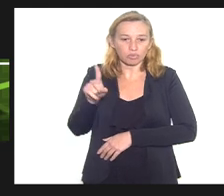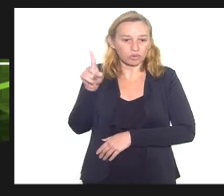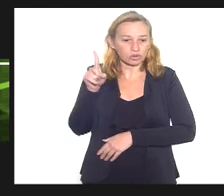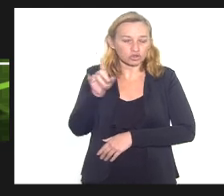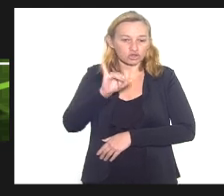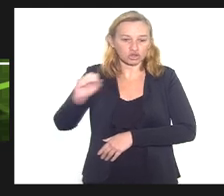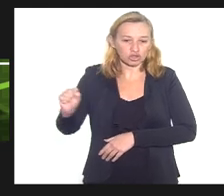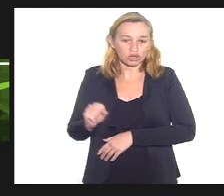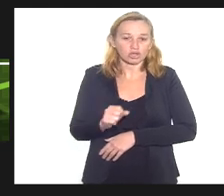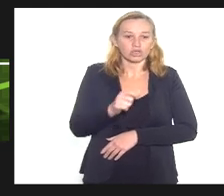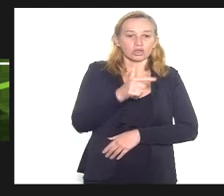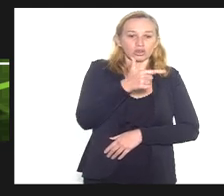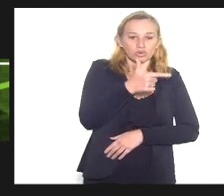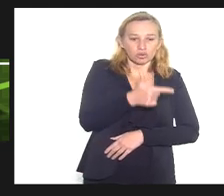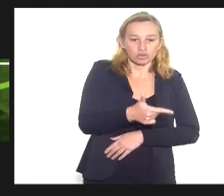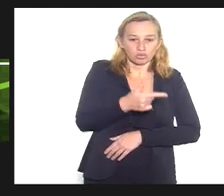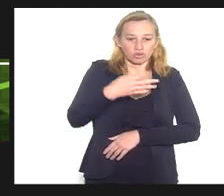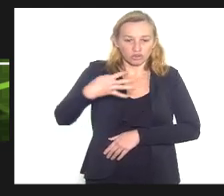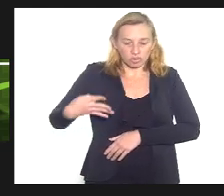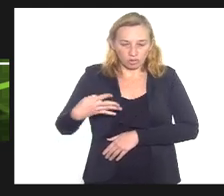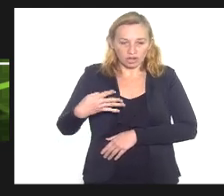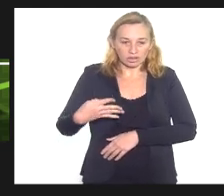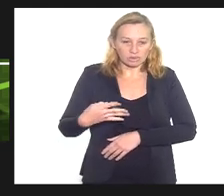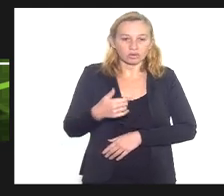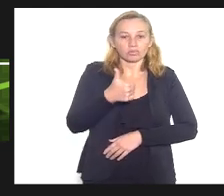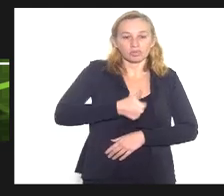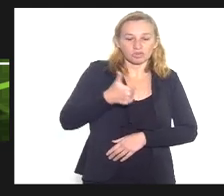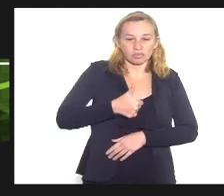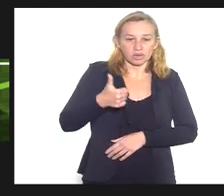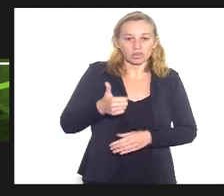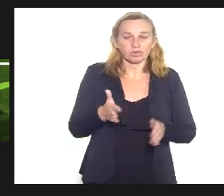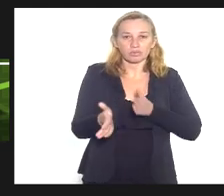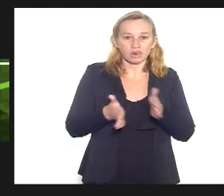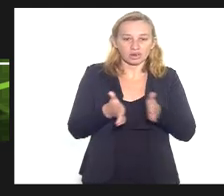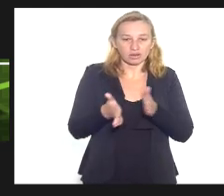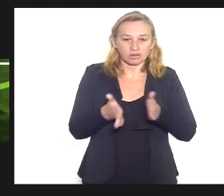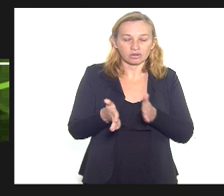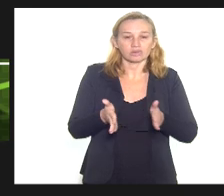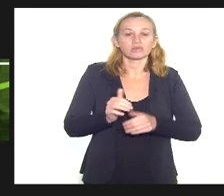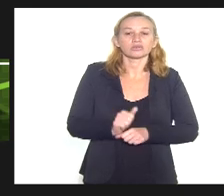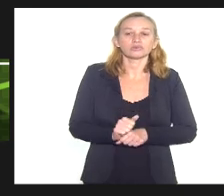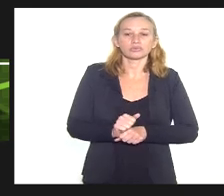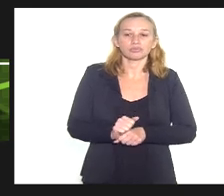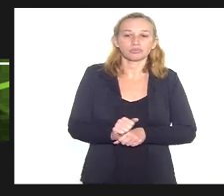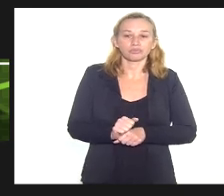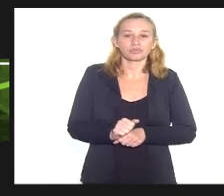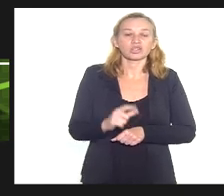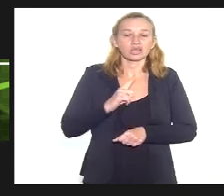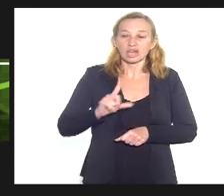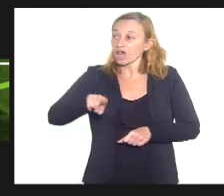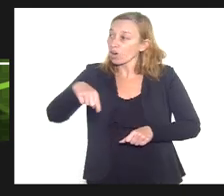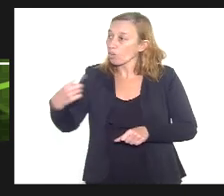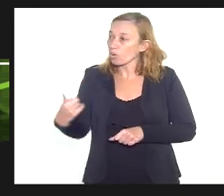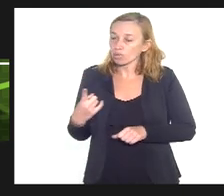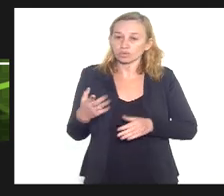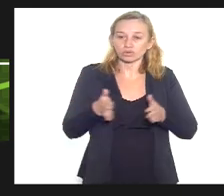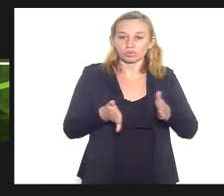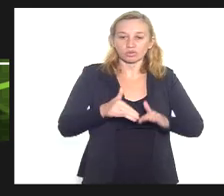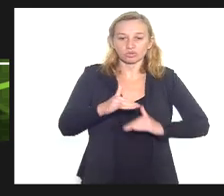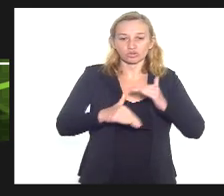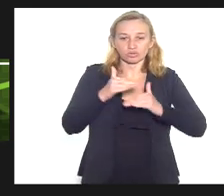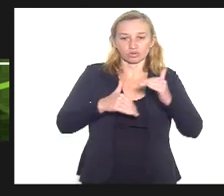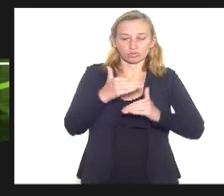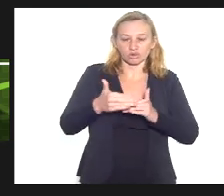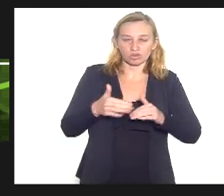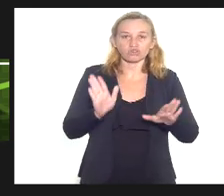de 2024, da fase 1. Será um desenvolvimento faseado. Esse ativo terá outras fases de desenvolvimento